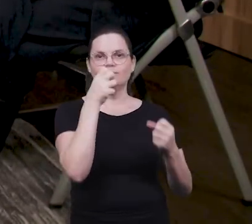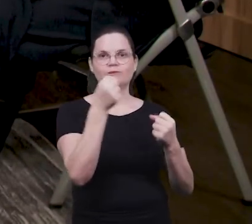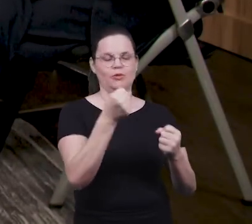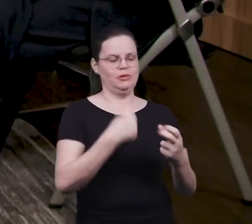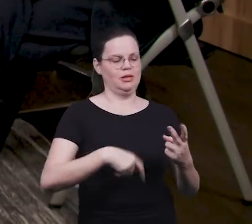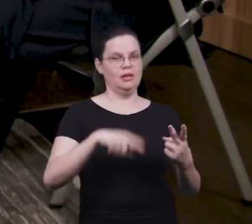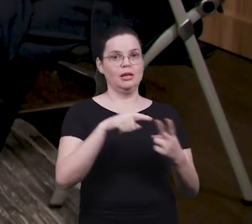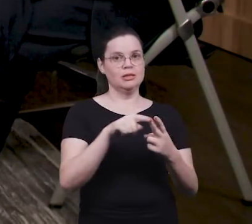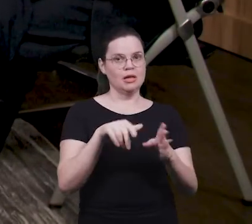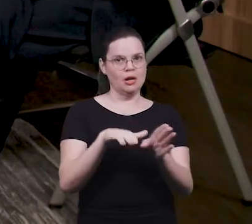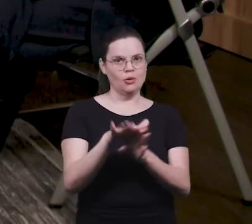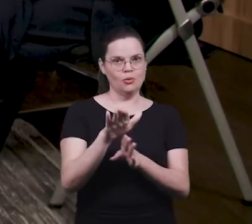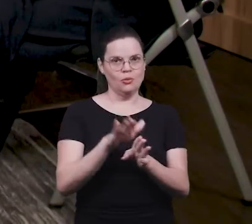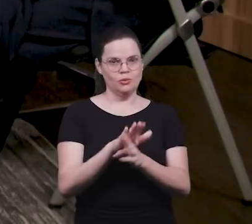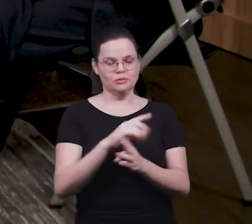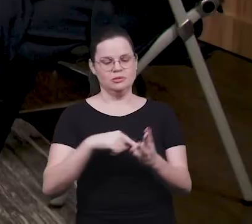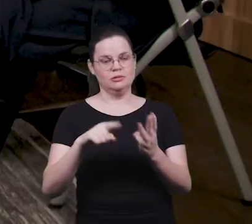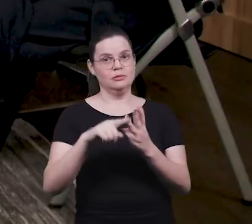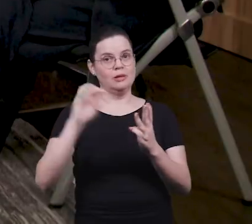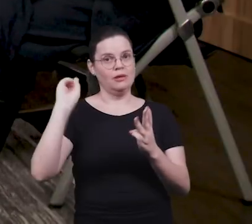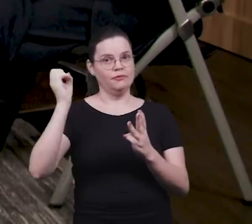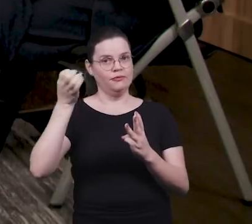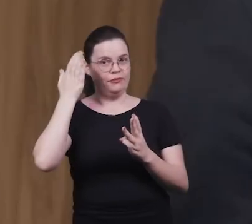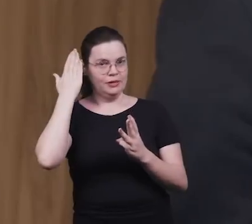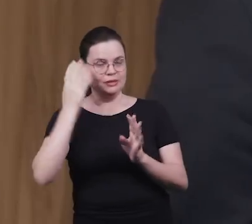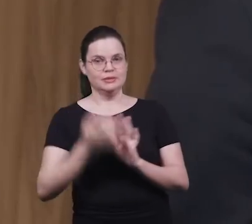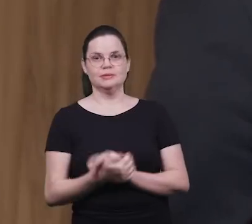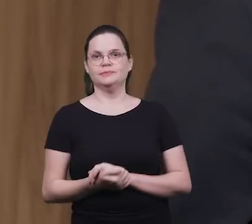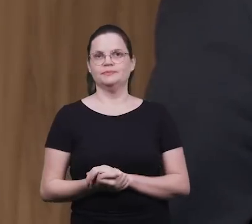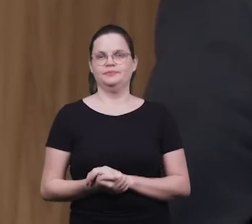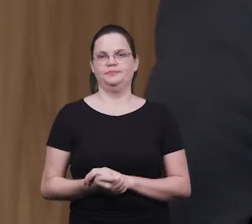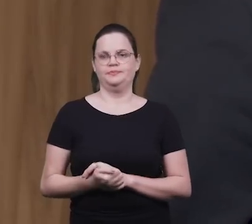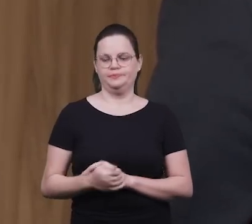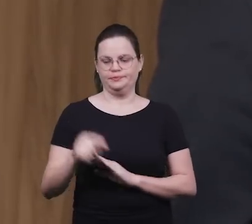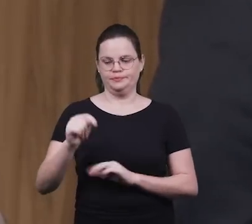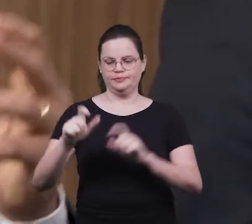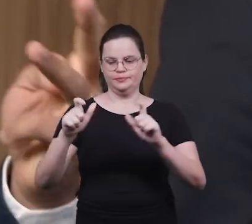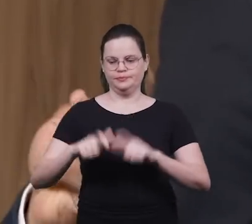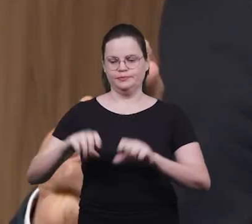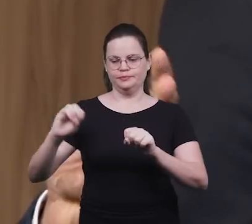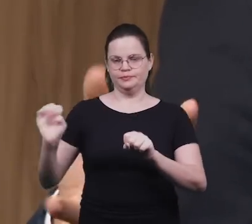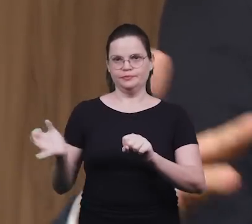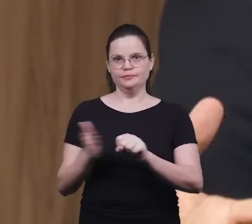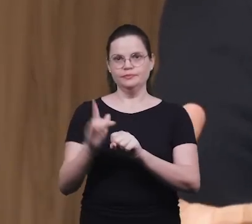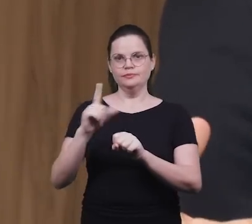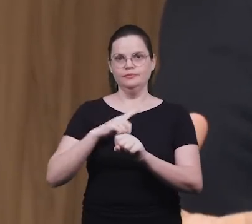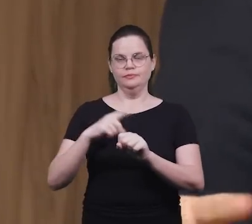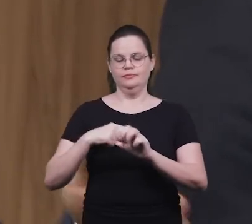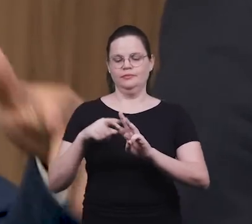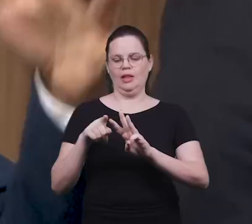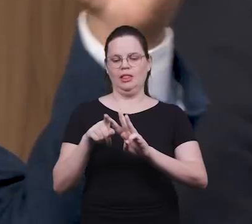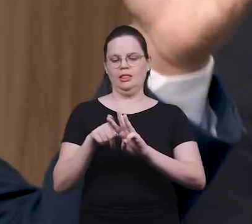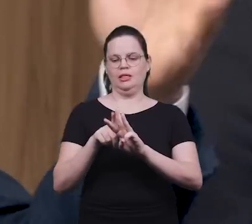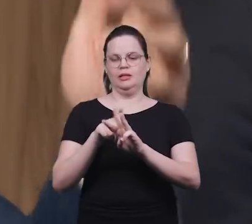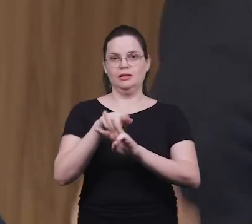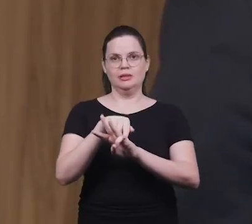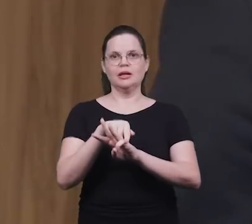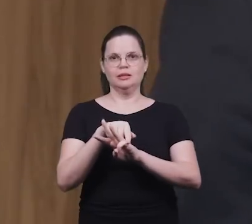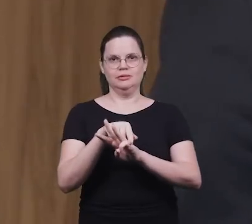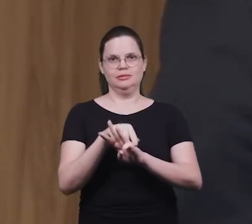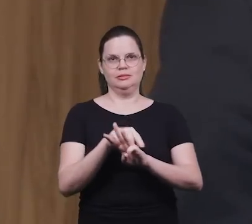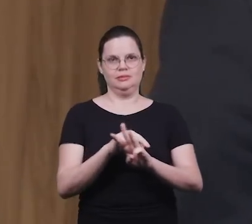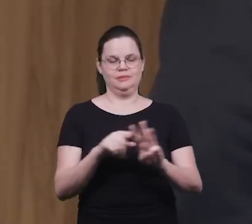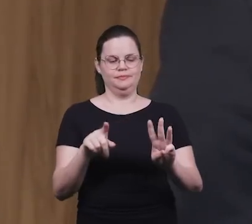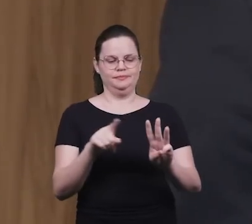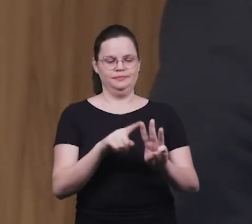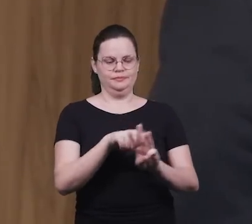Nós já identificamos aqui na igreja de Sardes a operação desses 3 espíritos de Deus também, nesse conjunto dos